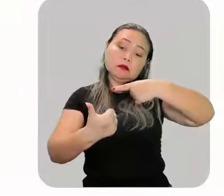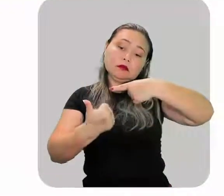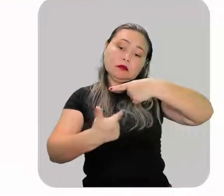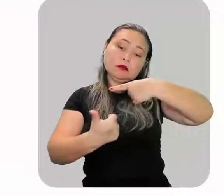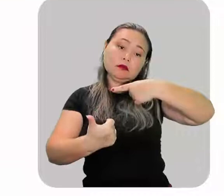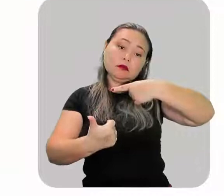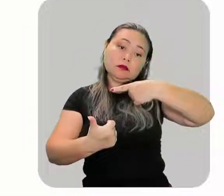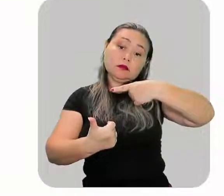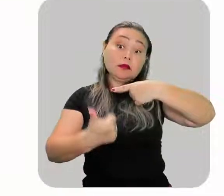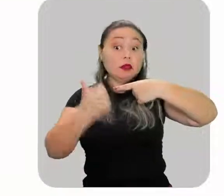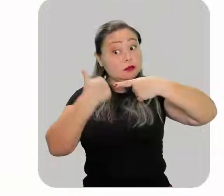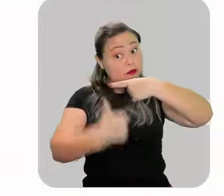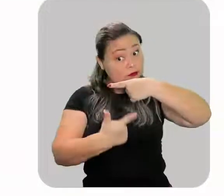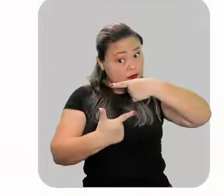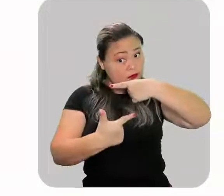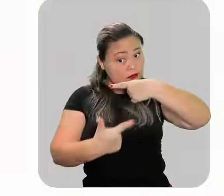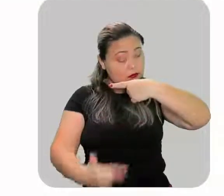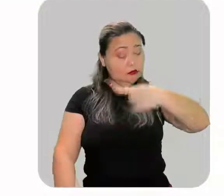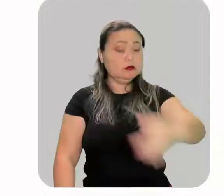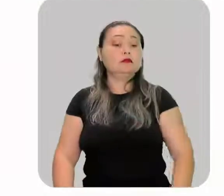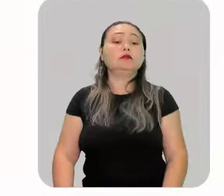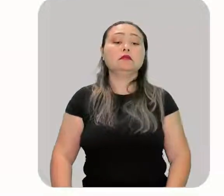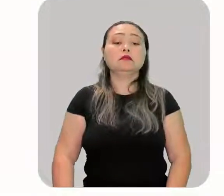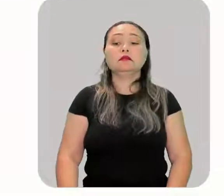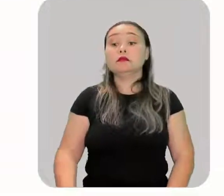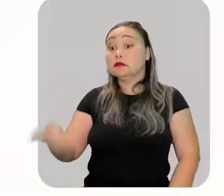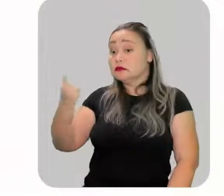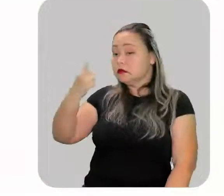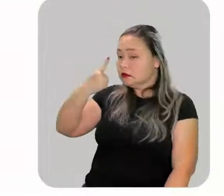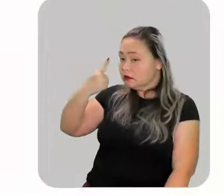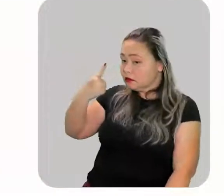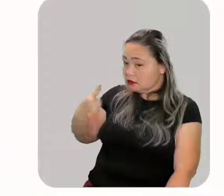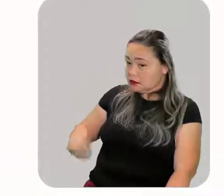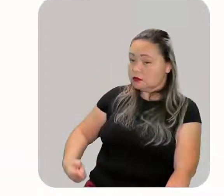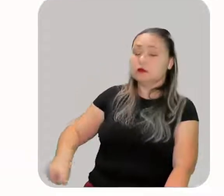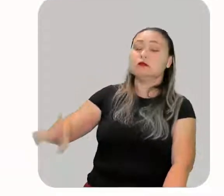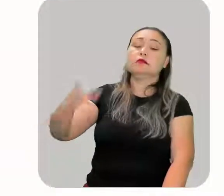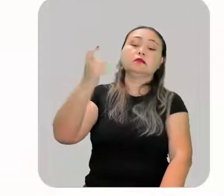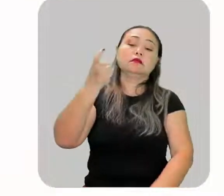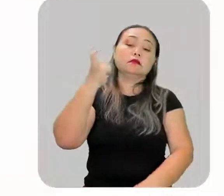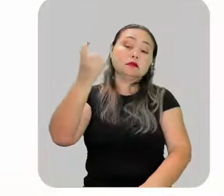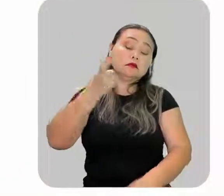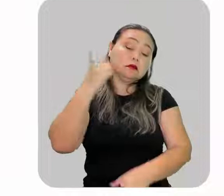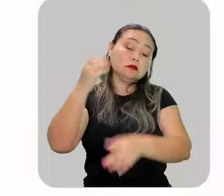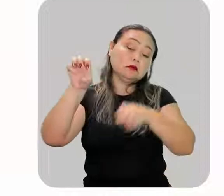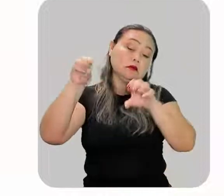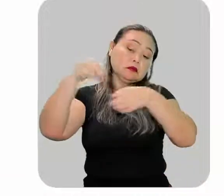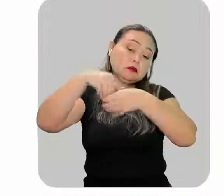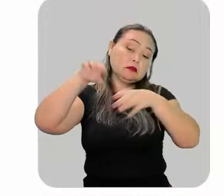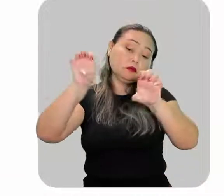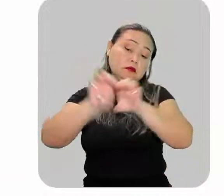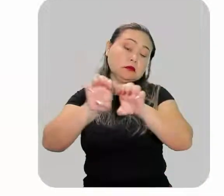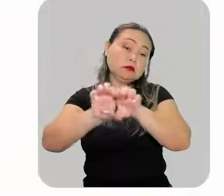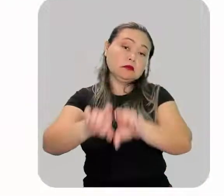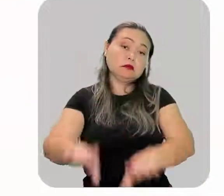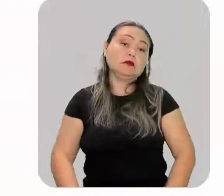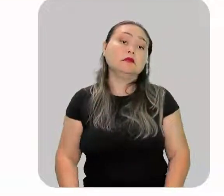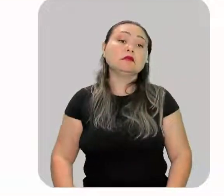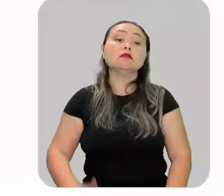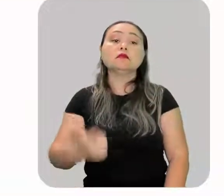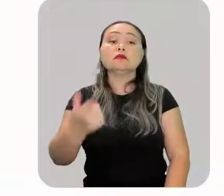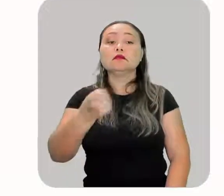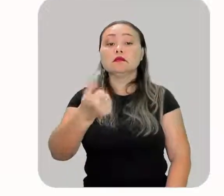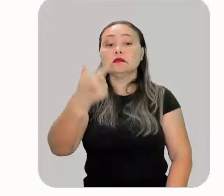sobre 2? Vamos ver. Determine o valor de x na equação. X² menos 9 igual a